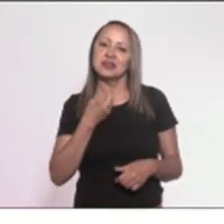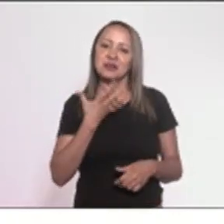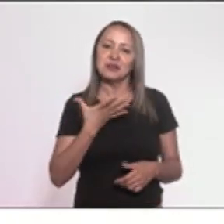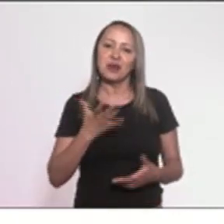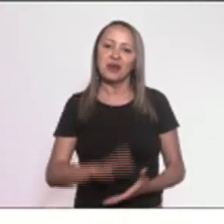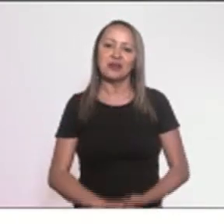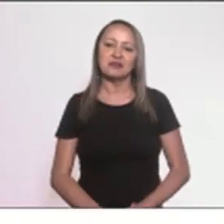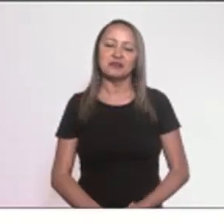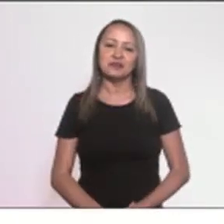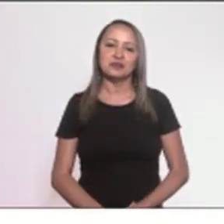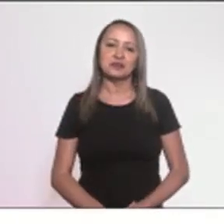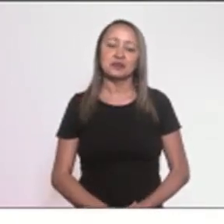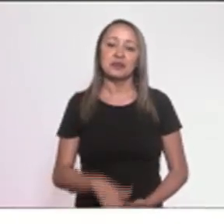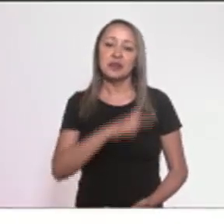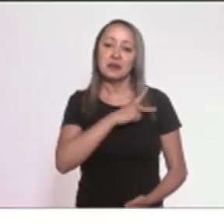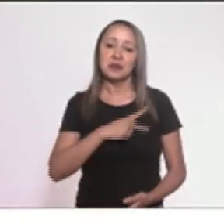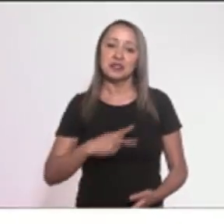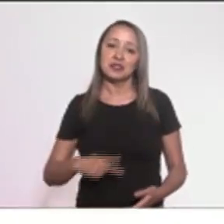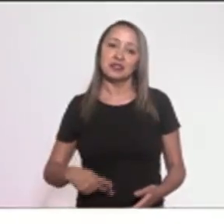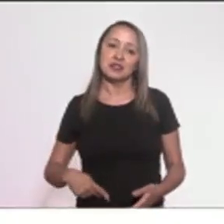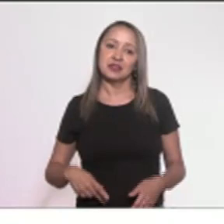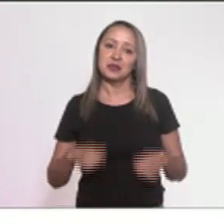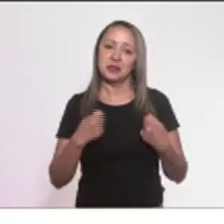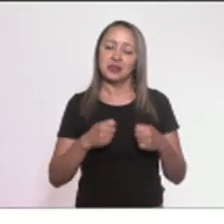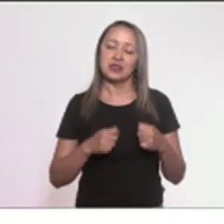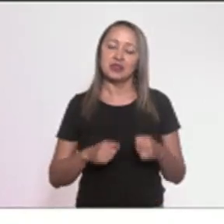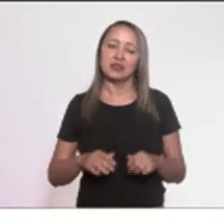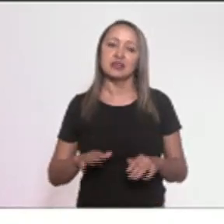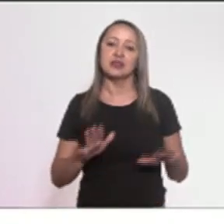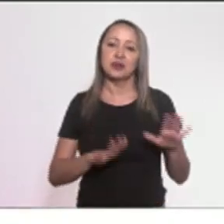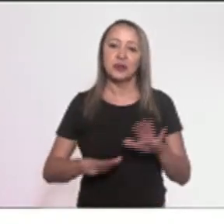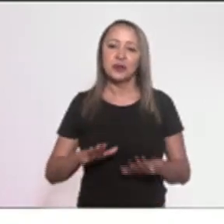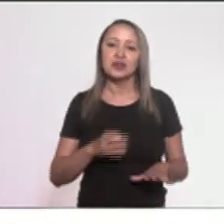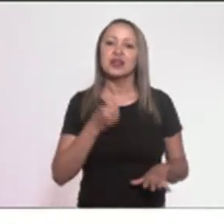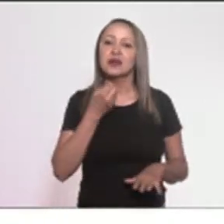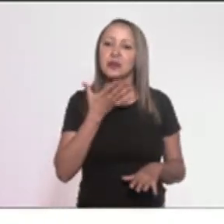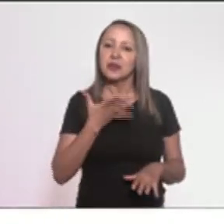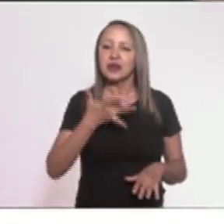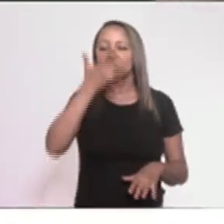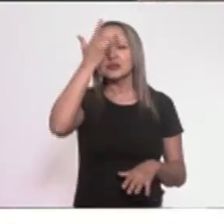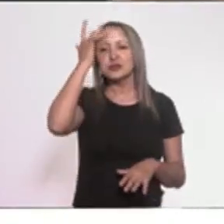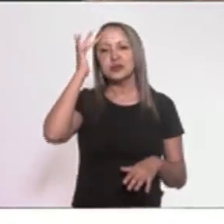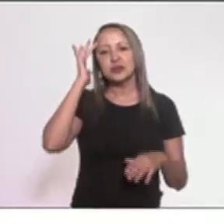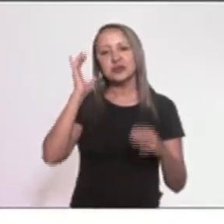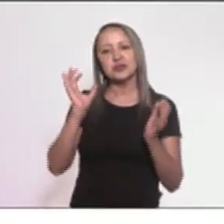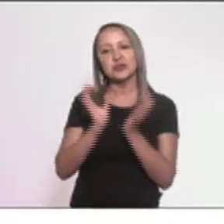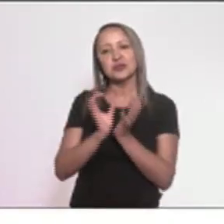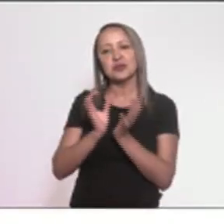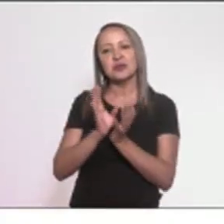Senhor presidente, tem que tratar bem as minorias. Vascaínos, botafoguenses e tricolores.